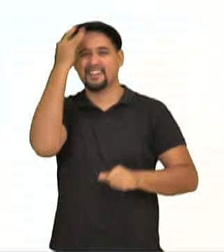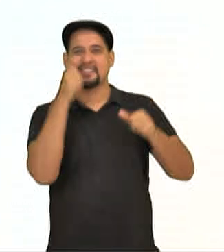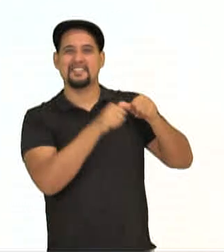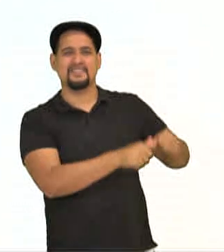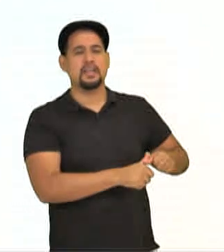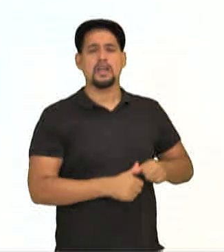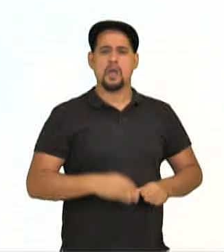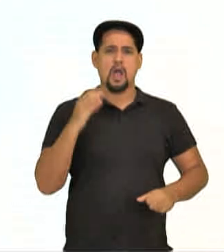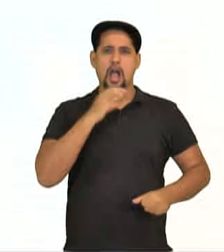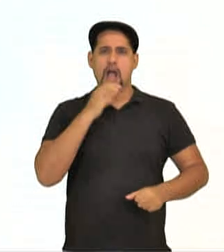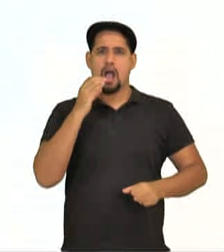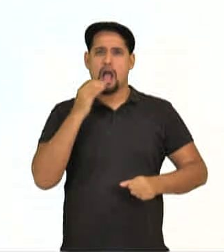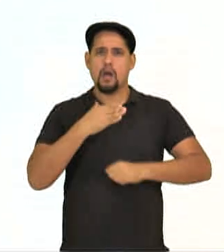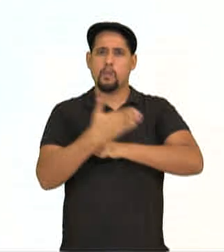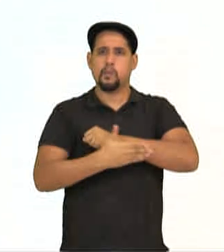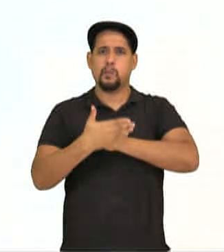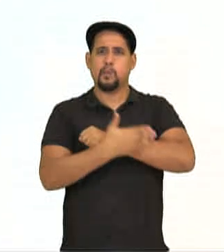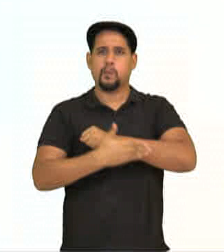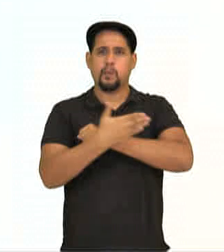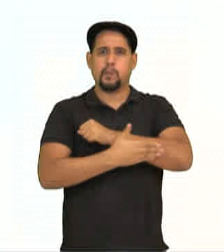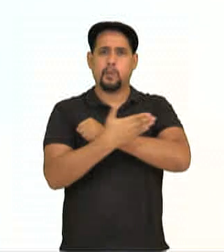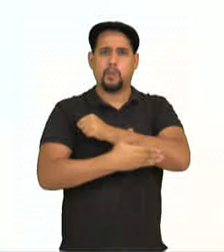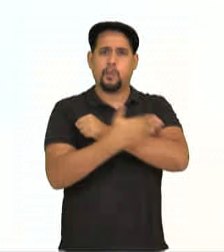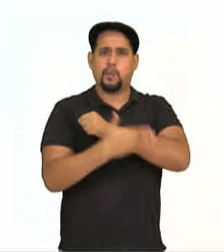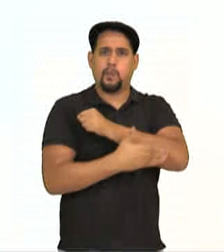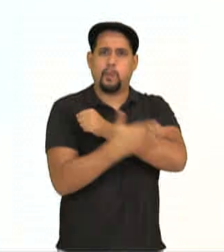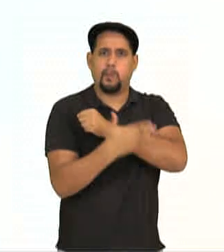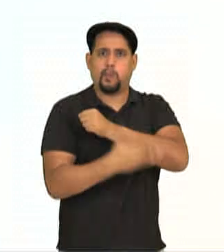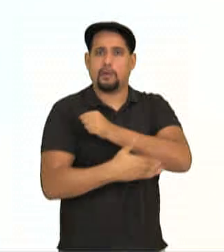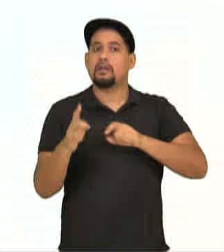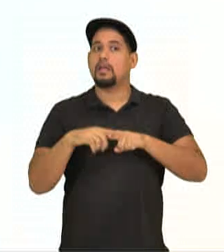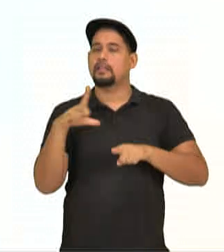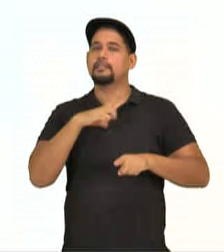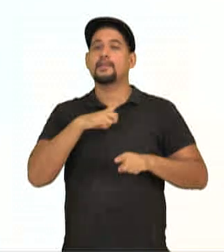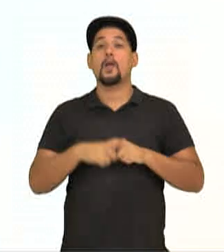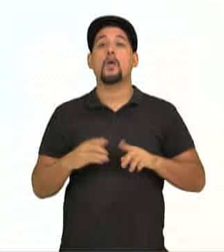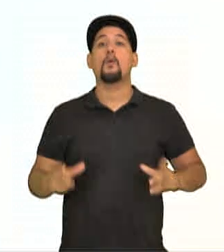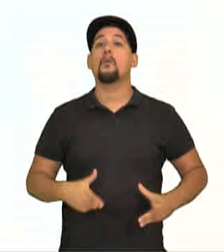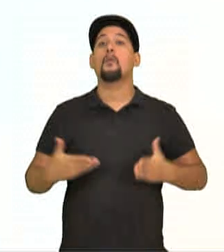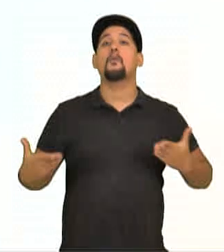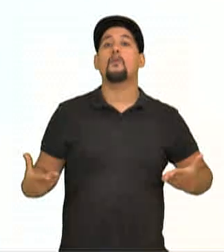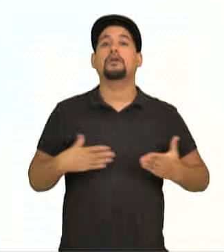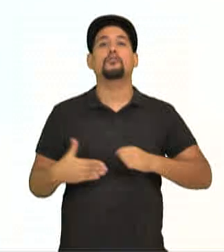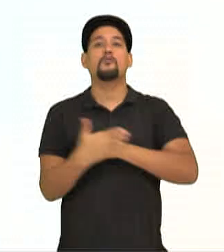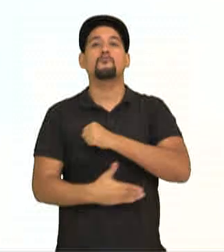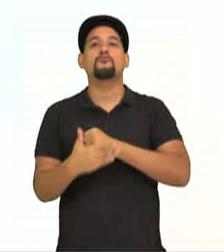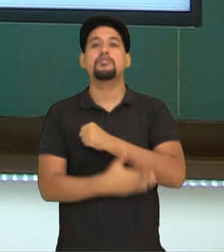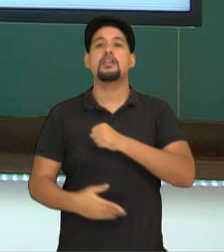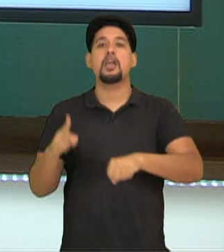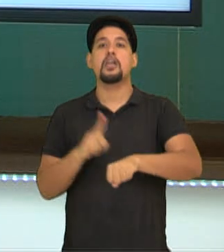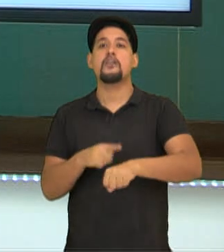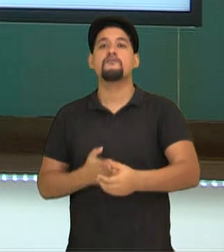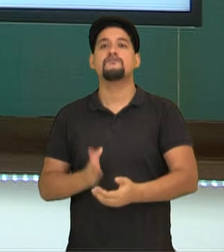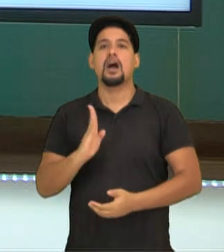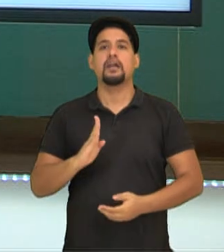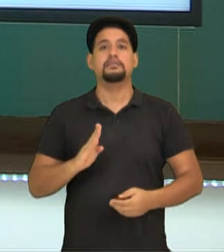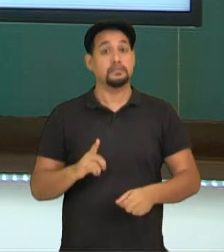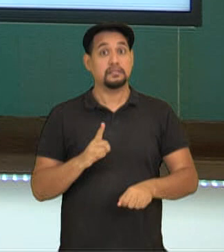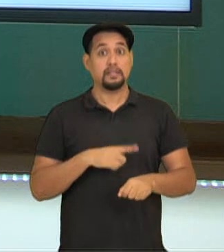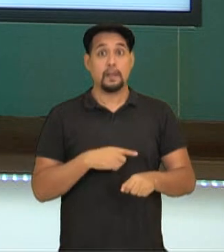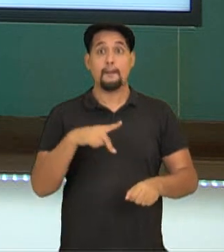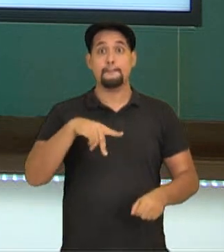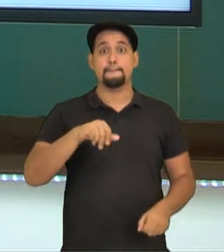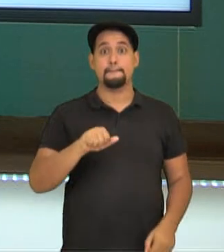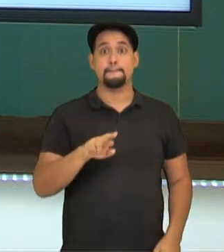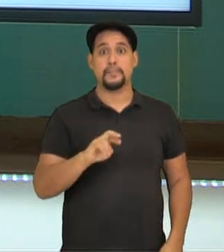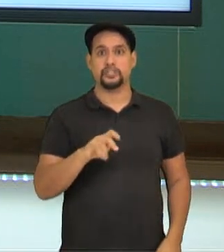a andar mais depressa. Viram então? Olha, nós temos aqui marcando quando que o trem parte. Olha, parte é verbo, não